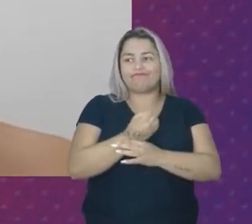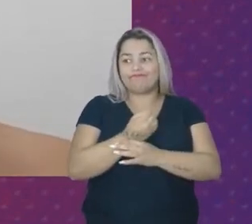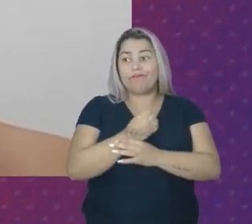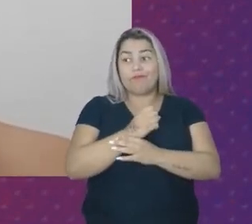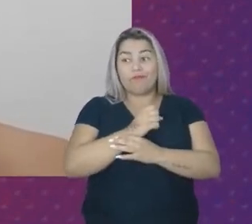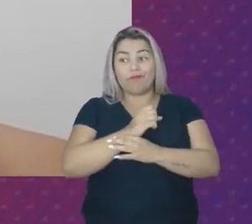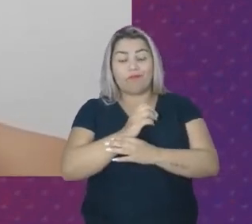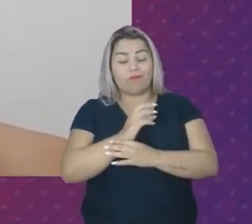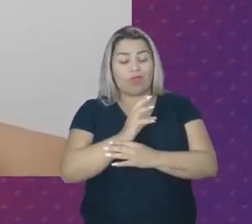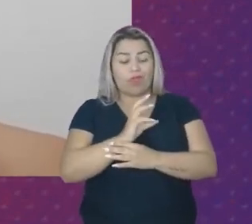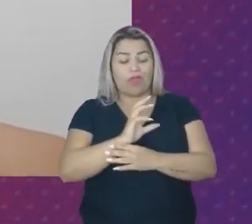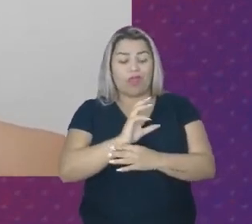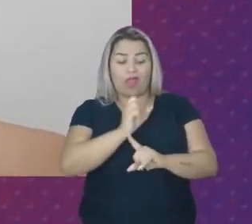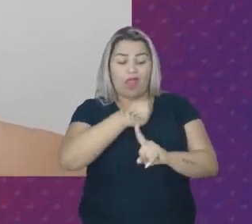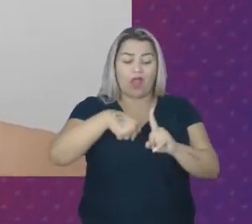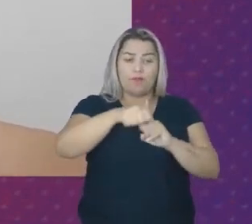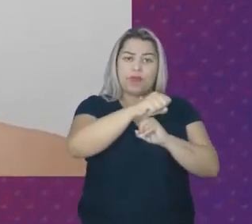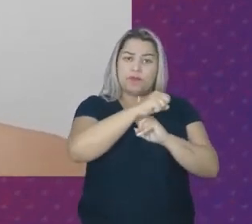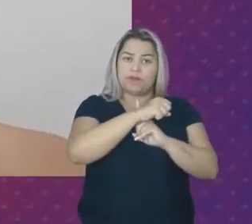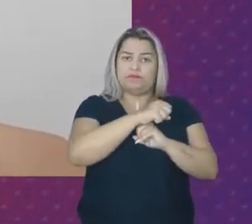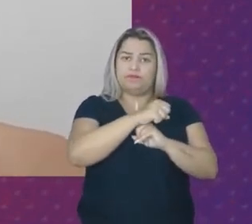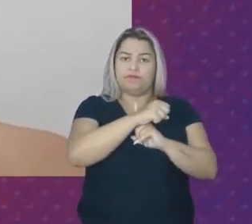geral, né? E a gente acaba